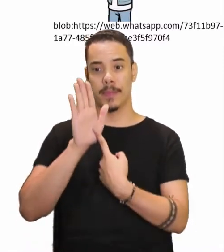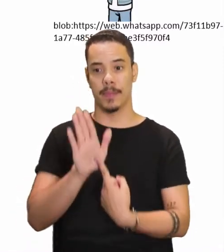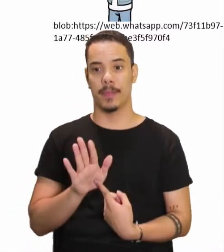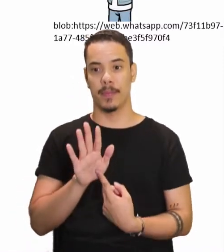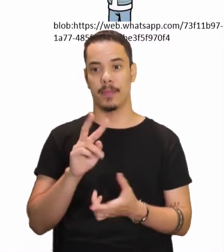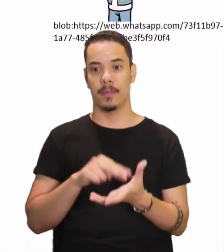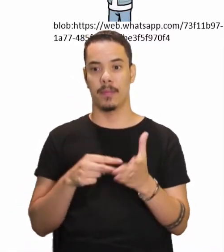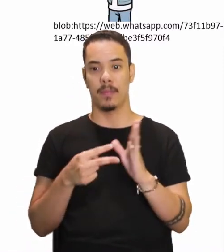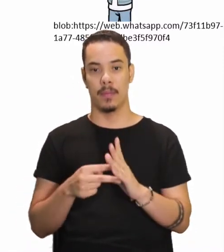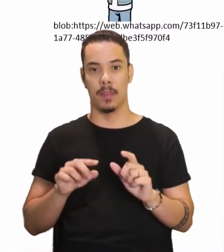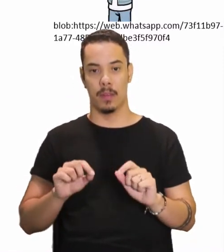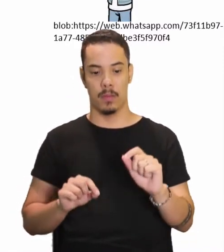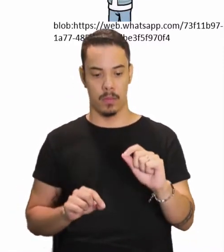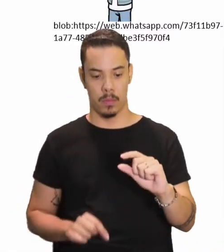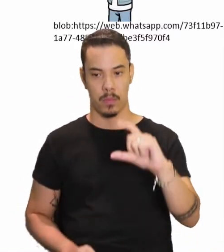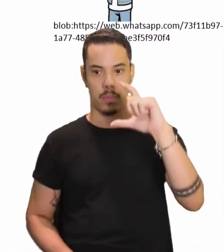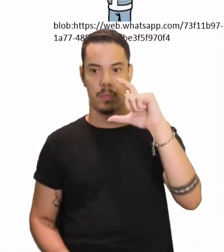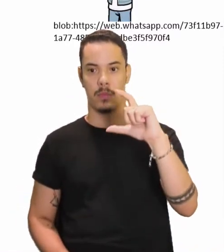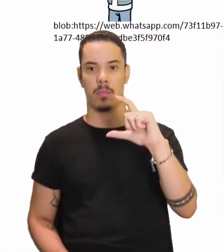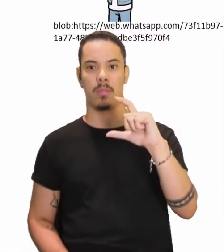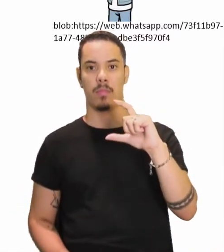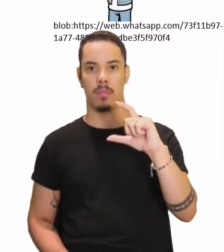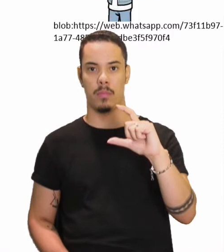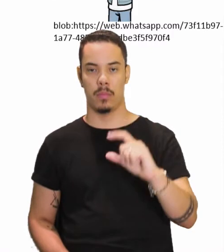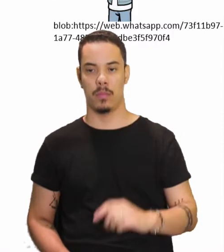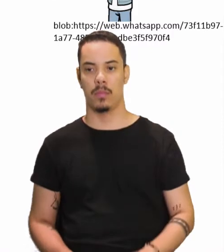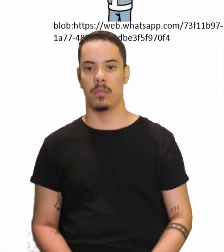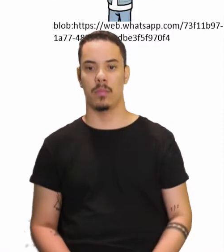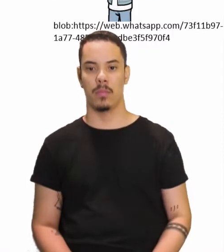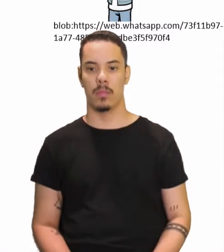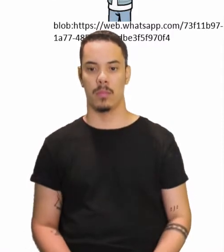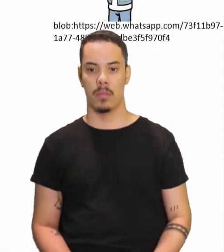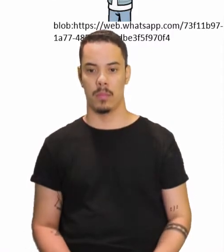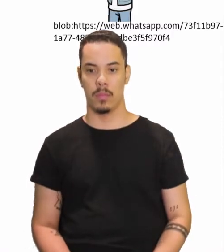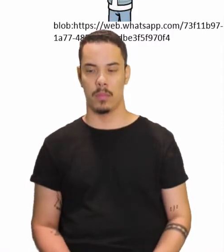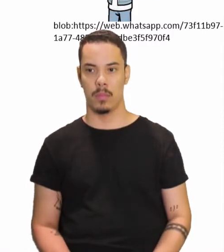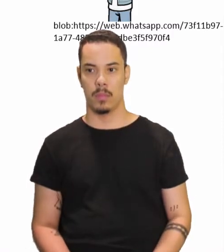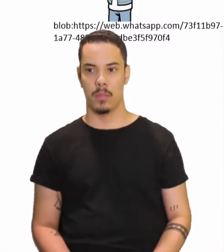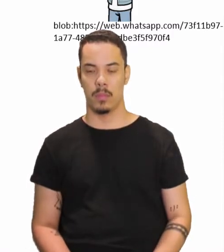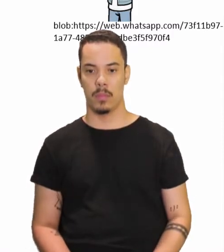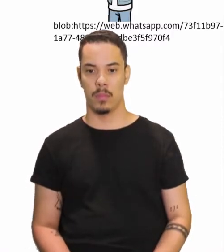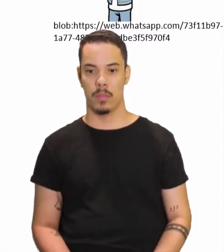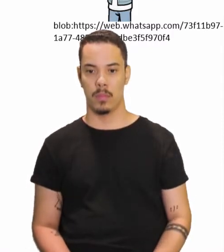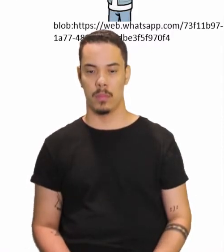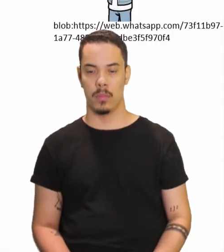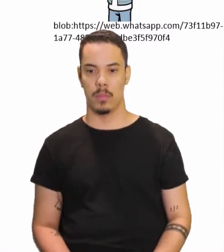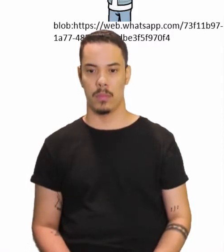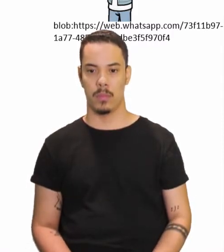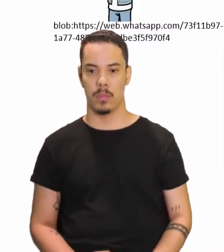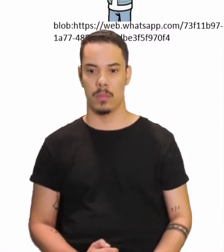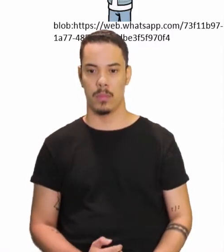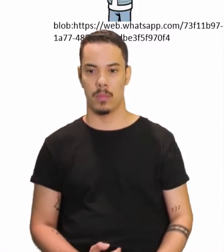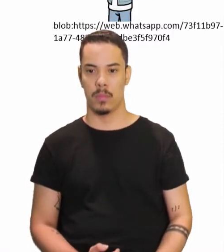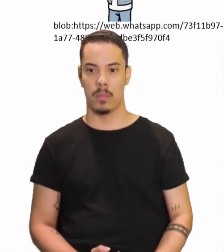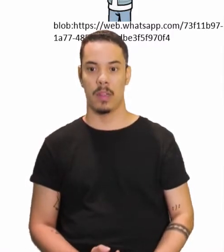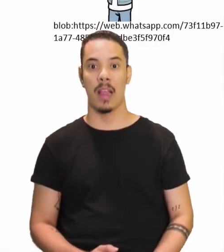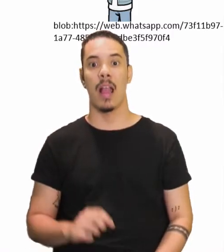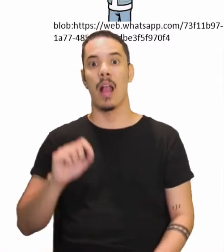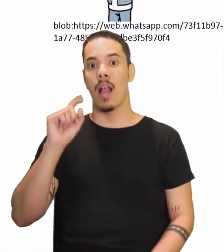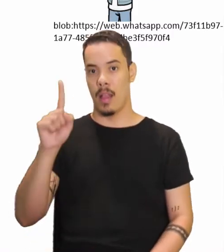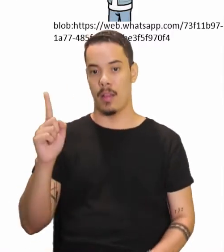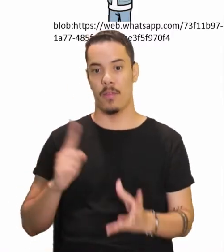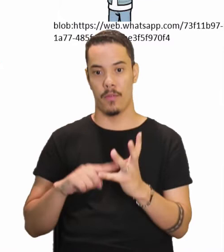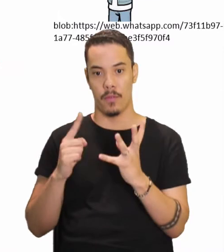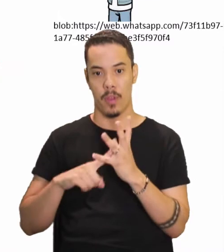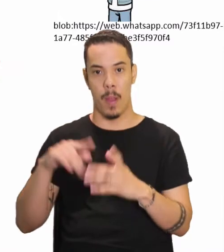está crescendo do menor para o maior. Ah, legal. Vamos lá. Se eu tenho crescente, o que vai começar? Pela vogal, que é